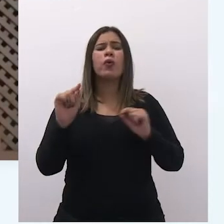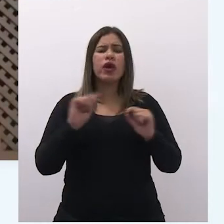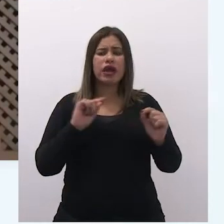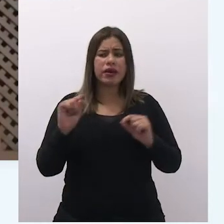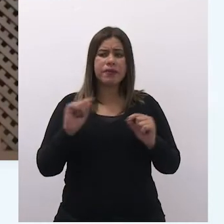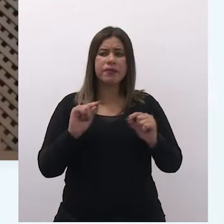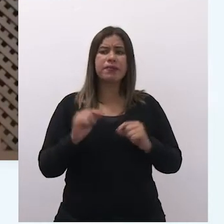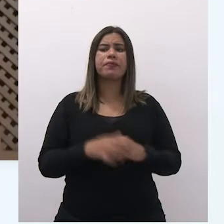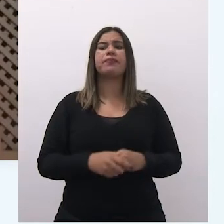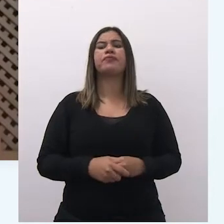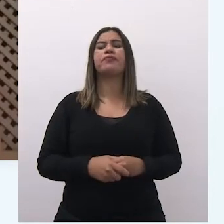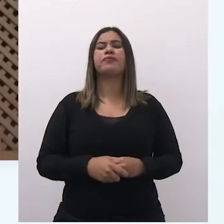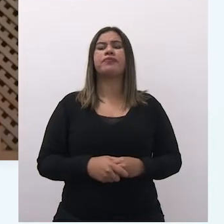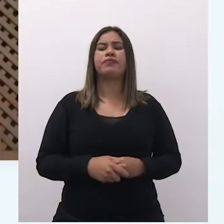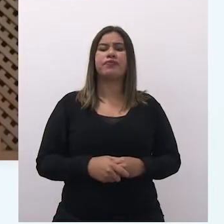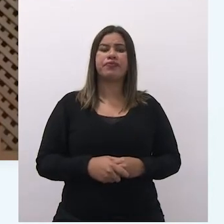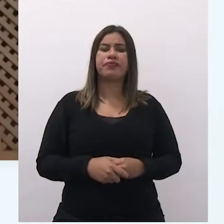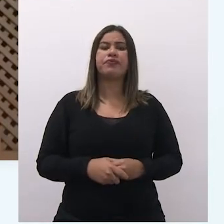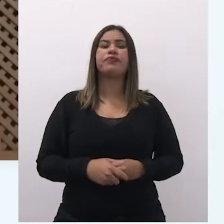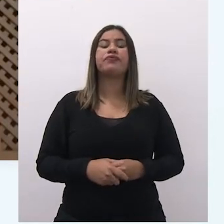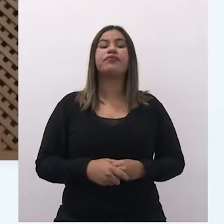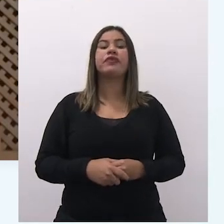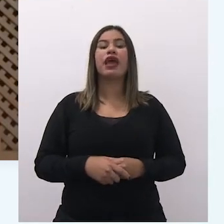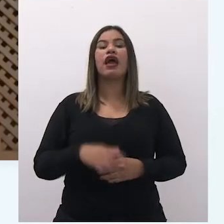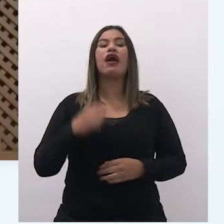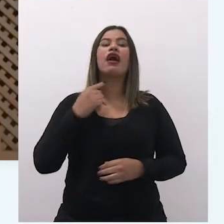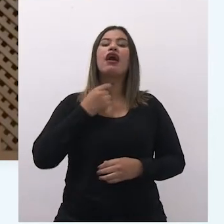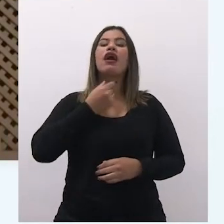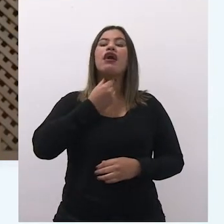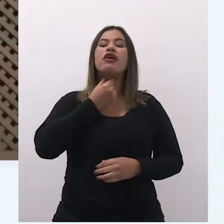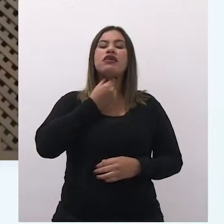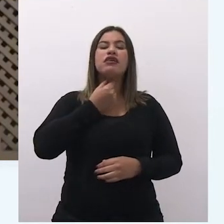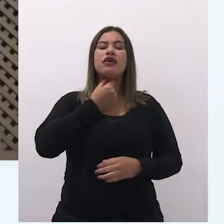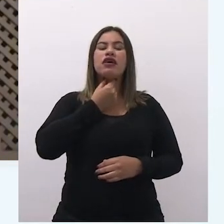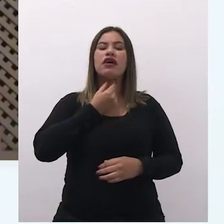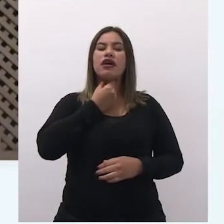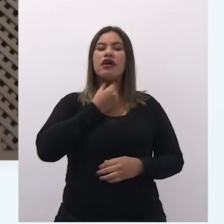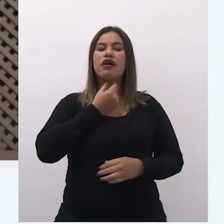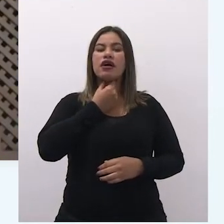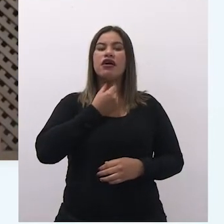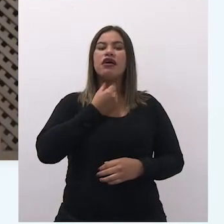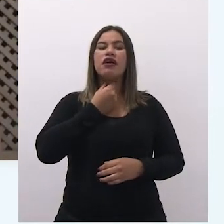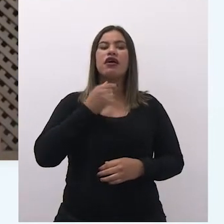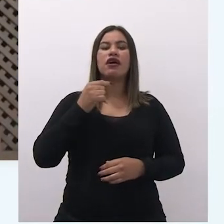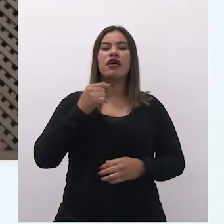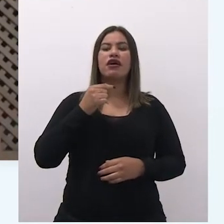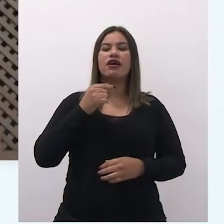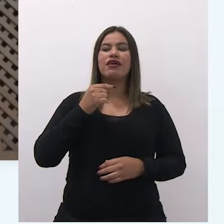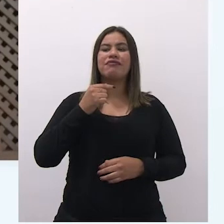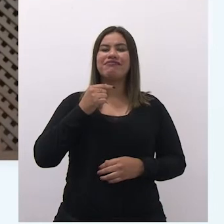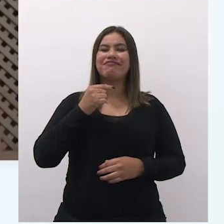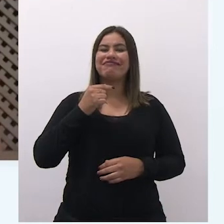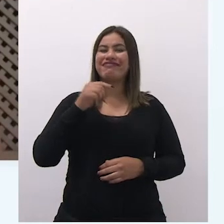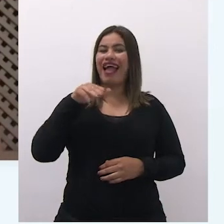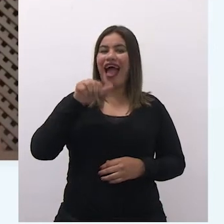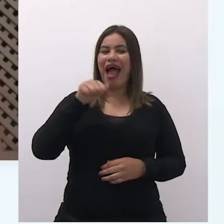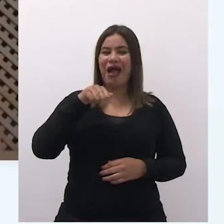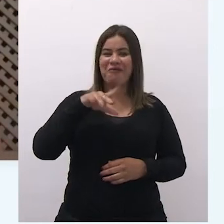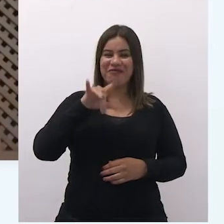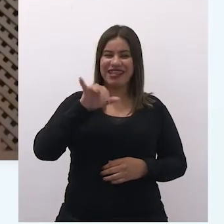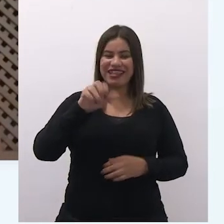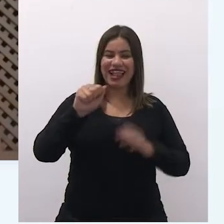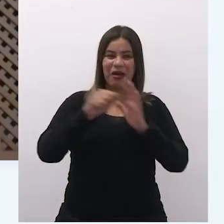ligado à questão da amígdala, né, que está aqui nessa região do cérebro, né? Essa amígdala,